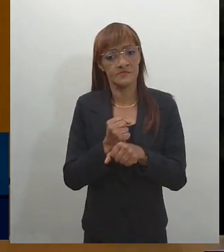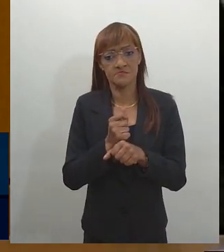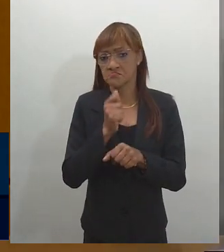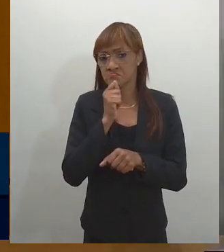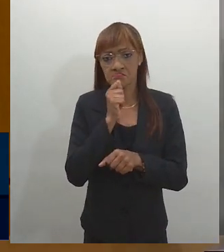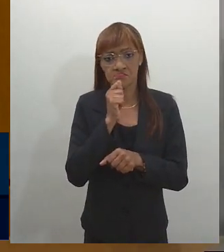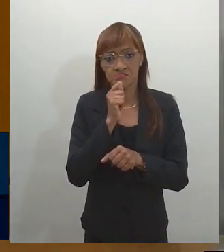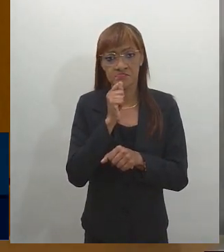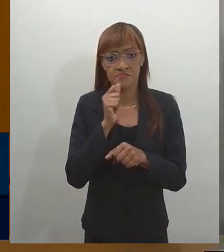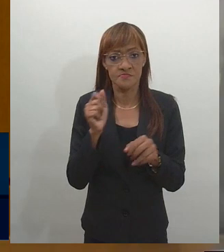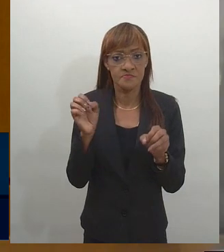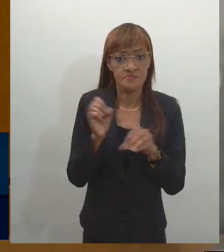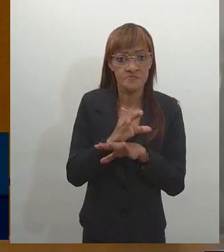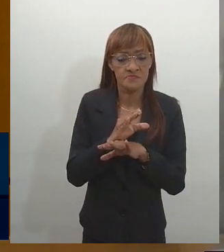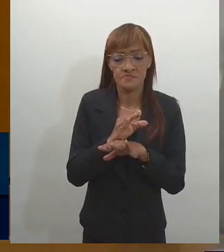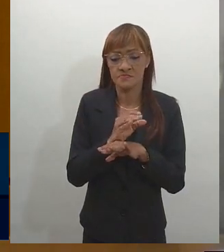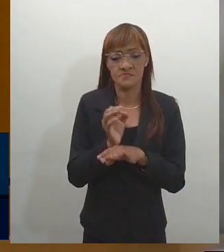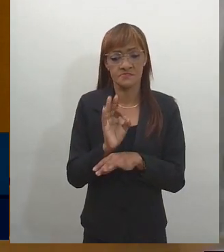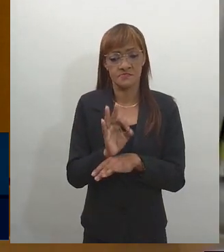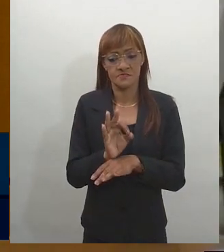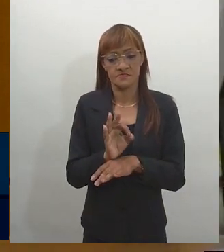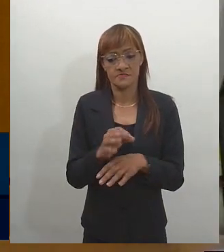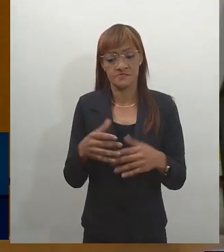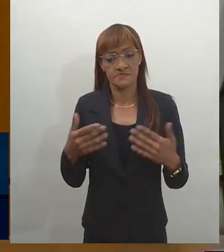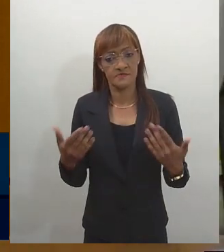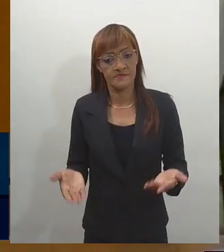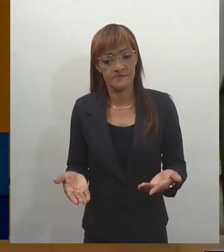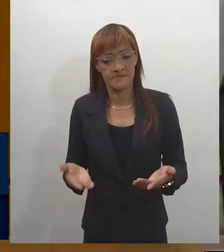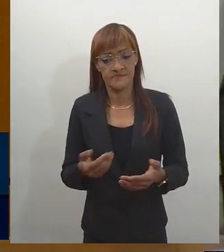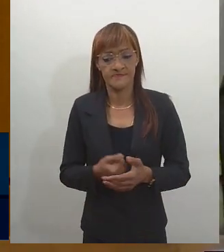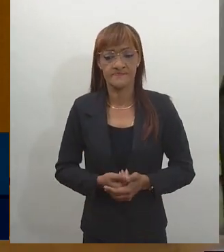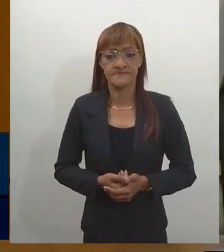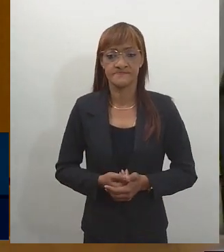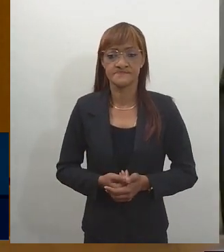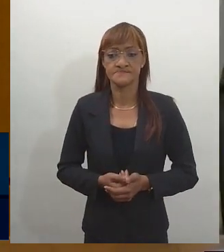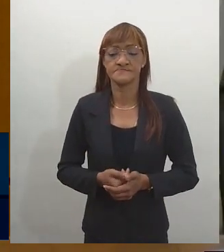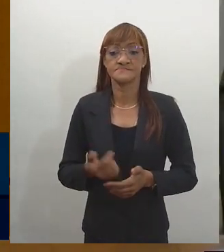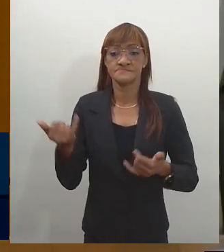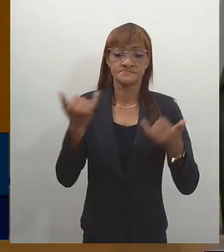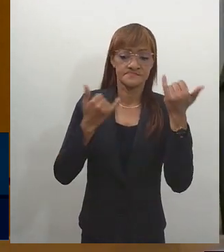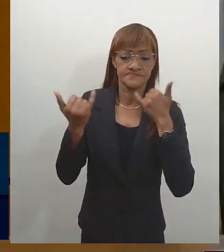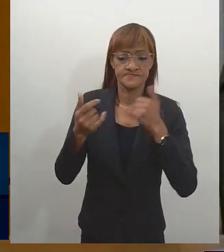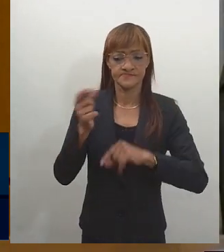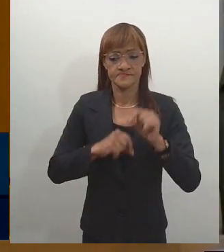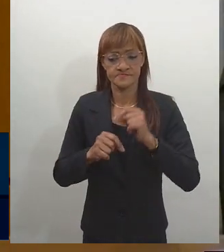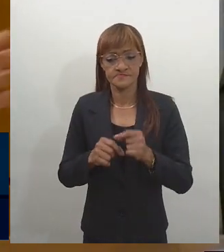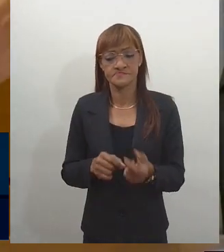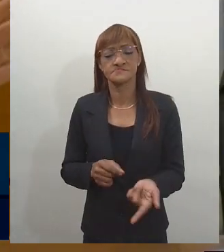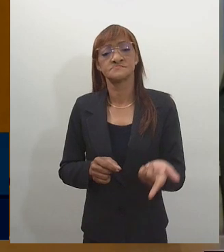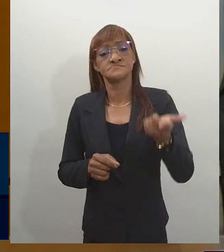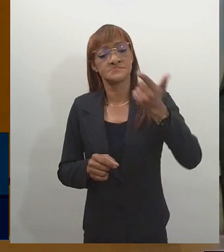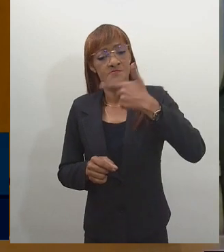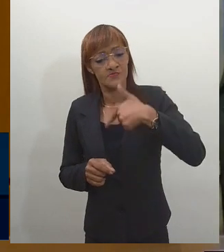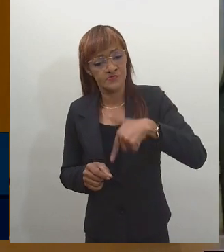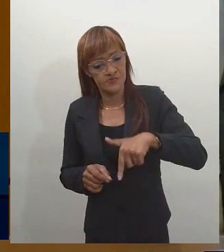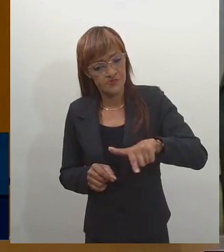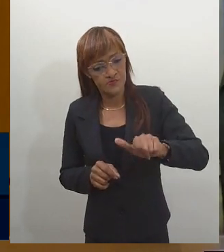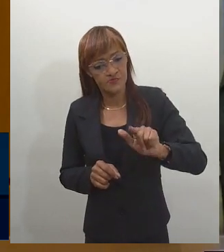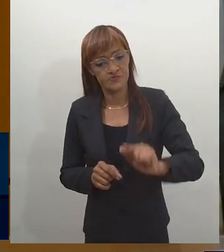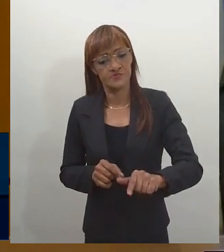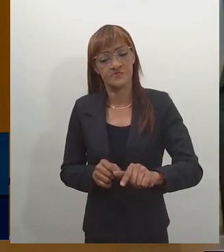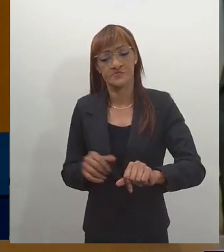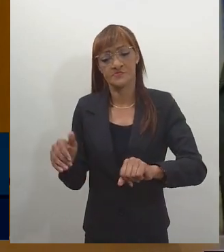Itapuranga. E aí, possivelmente, a informação que nós temos é que vão ter que relicitar o trecho que está faltando, mas passaram-se